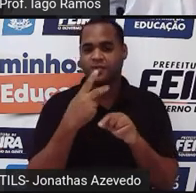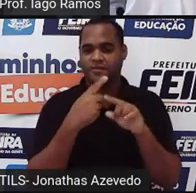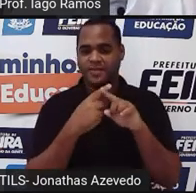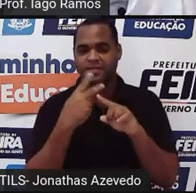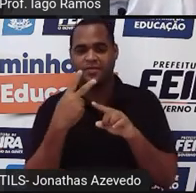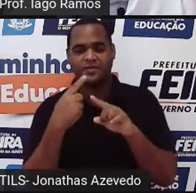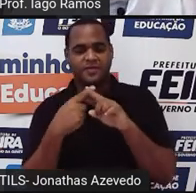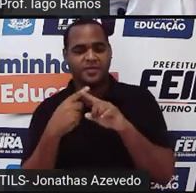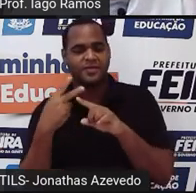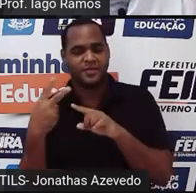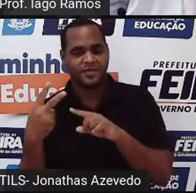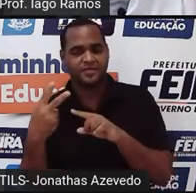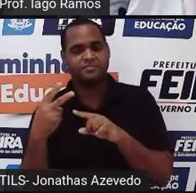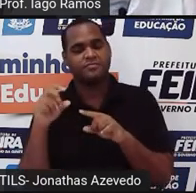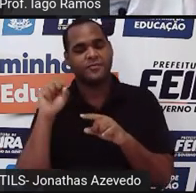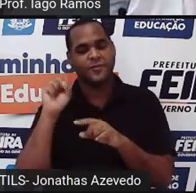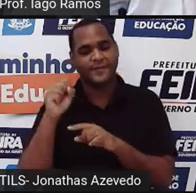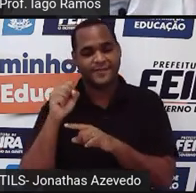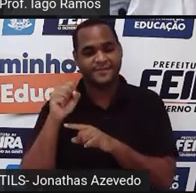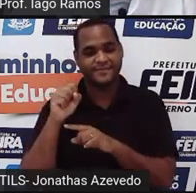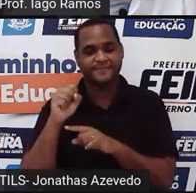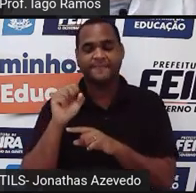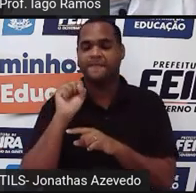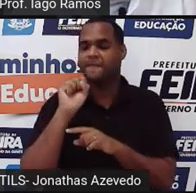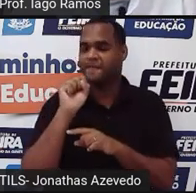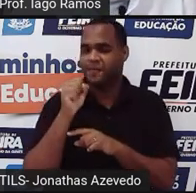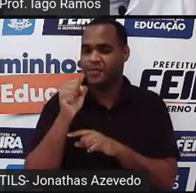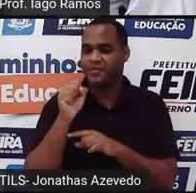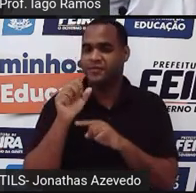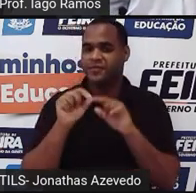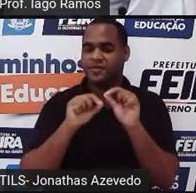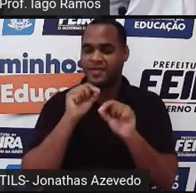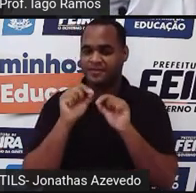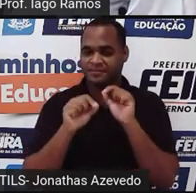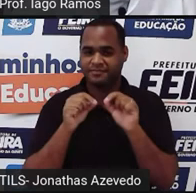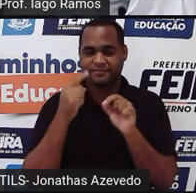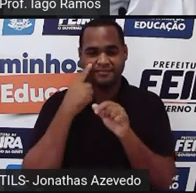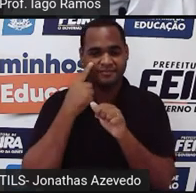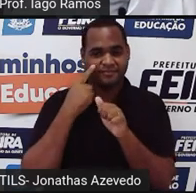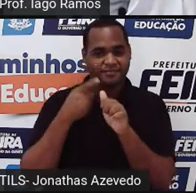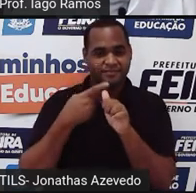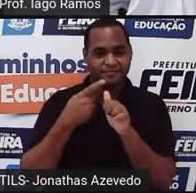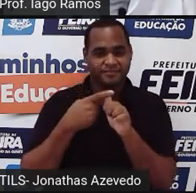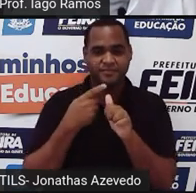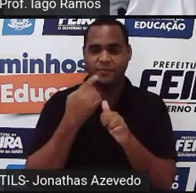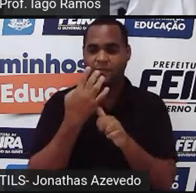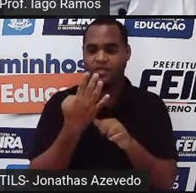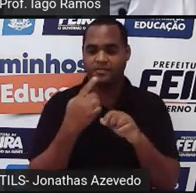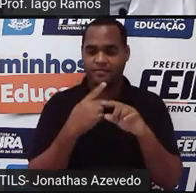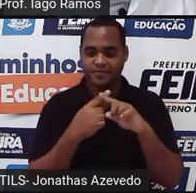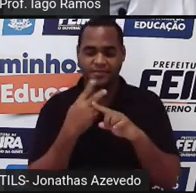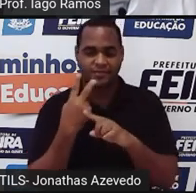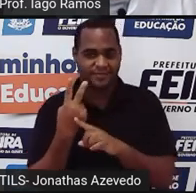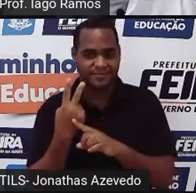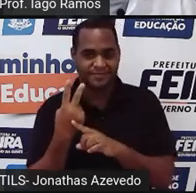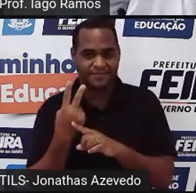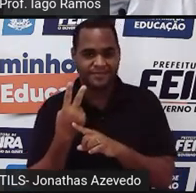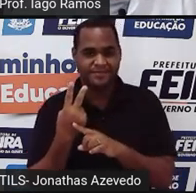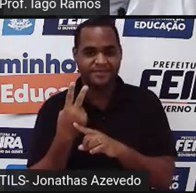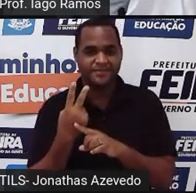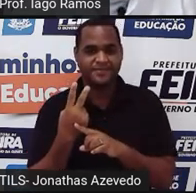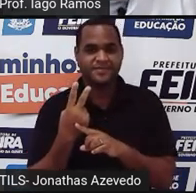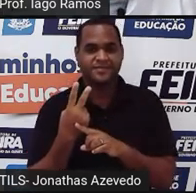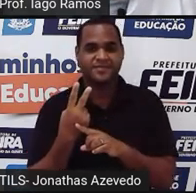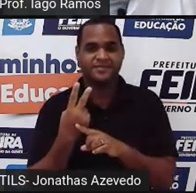2 é a raiz quadrada de 8 a gente calcula assim ó quatro vezes dois arrays de